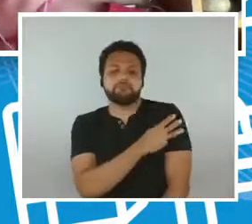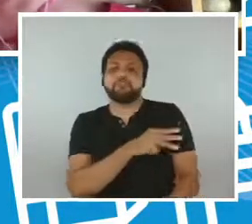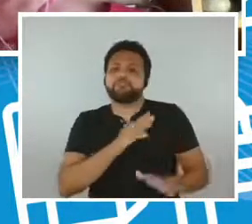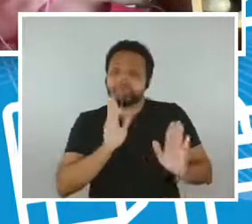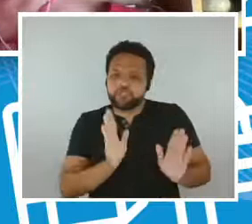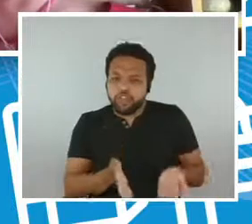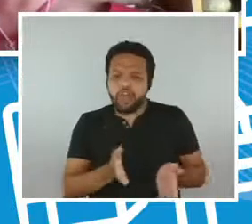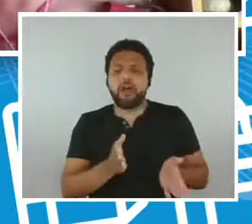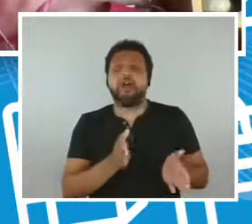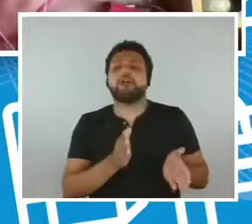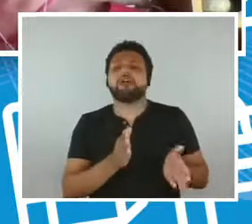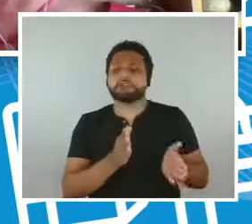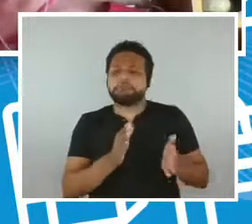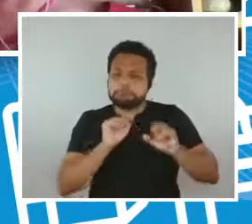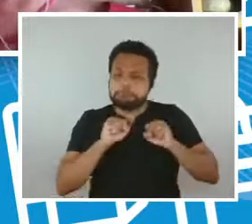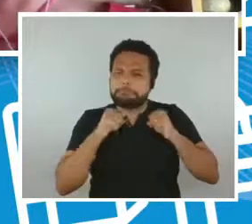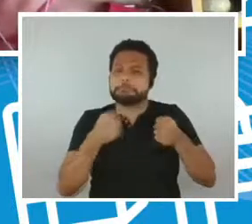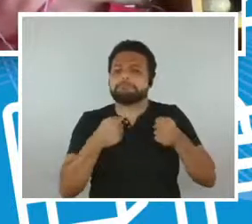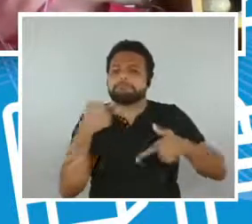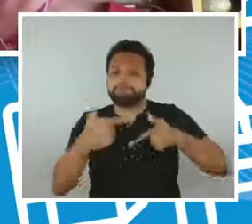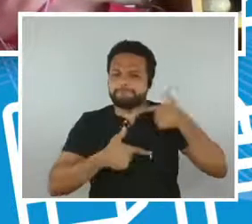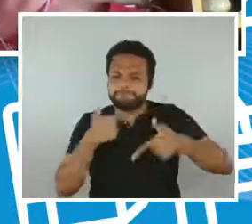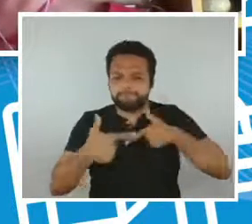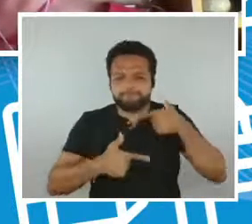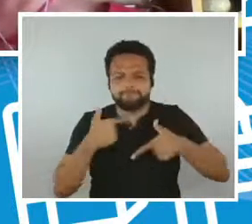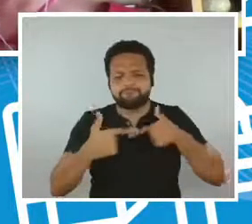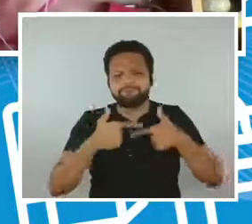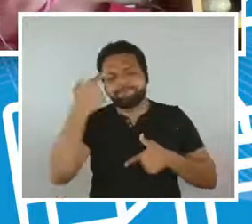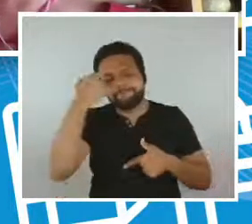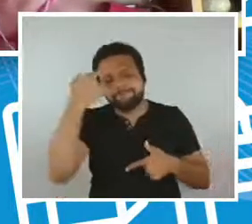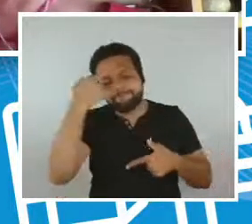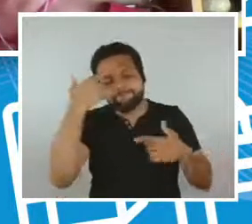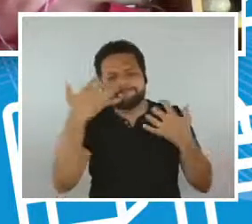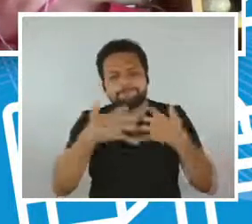estão fazendo seus recortes, fazendo sua